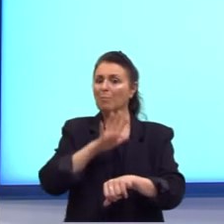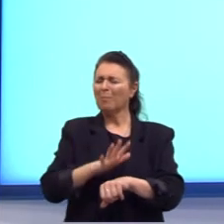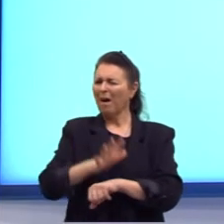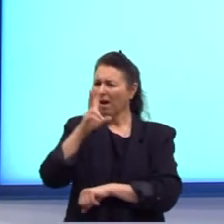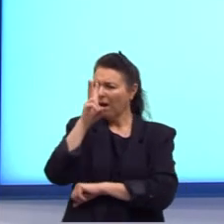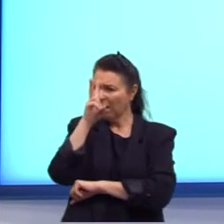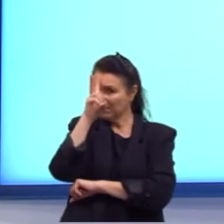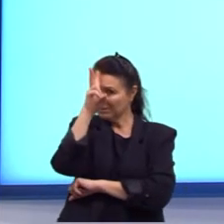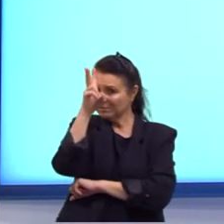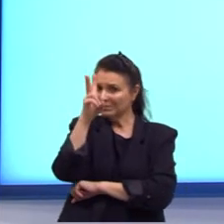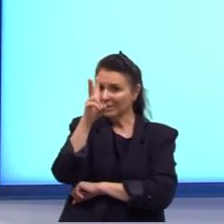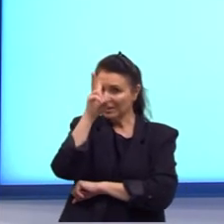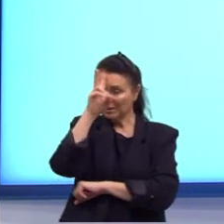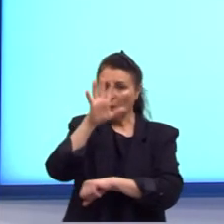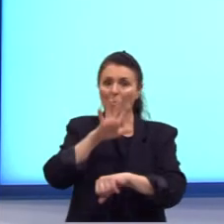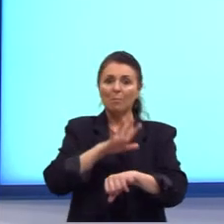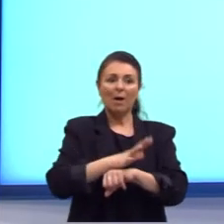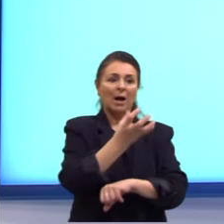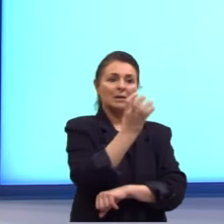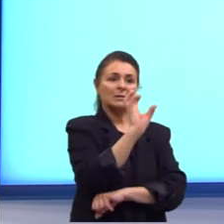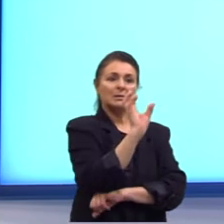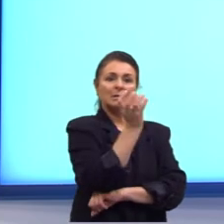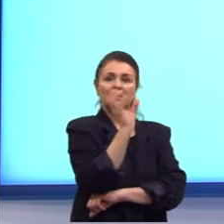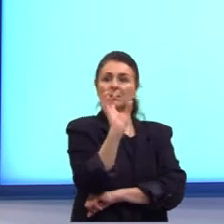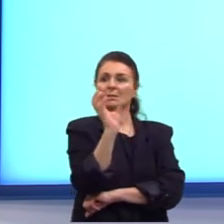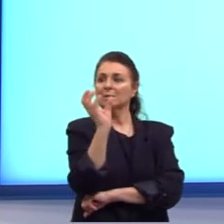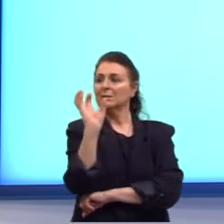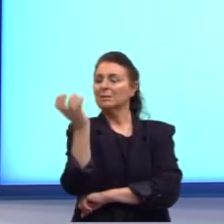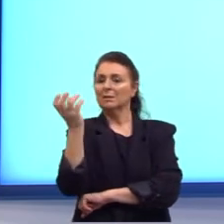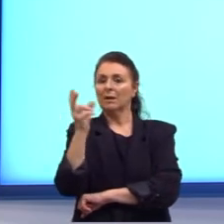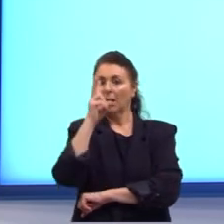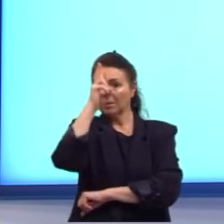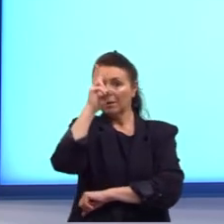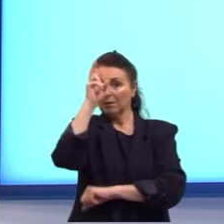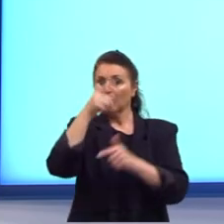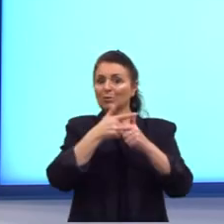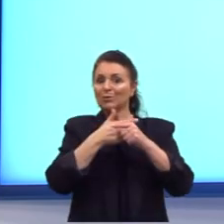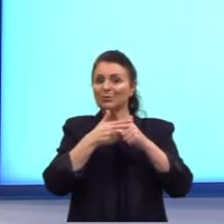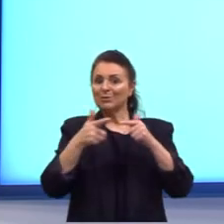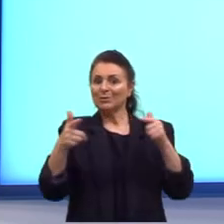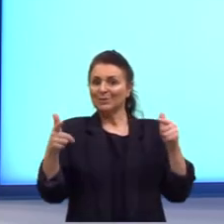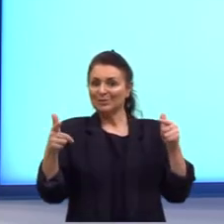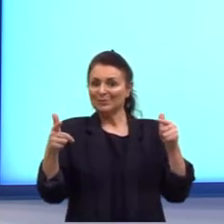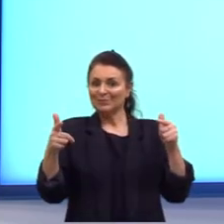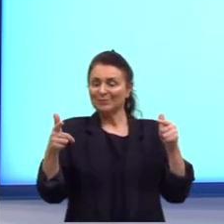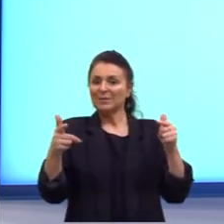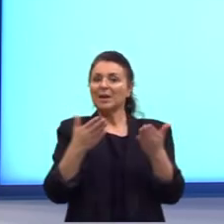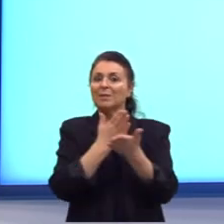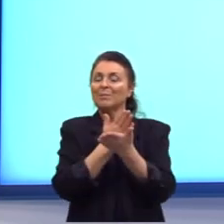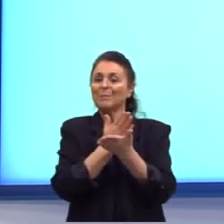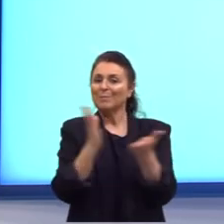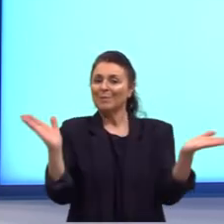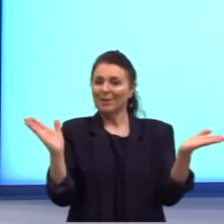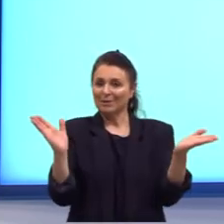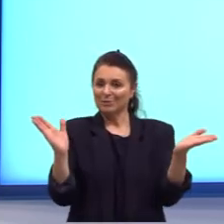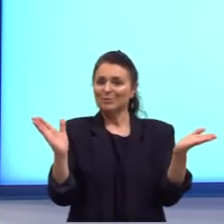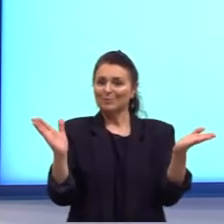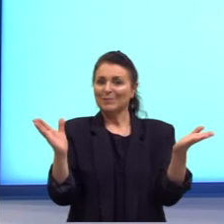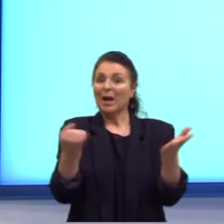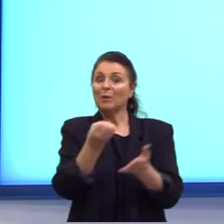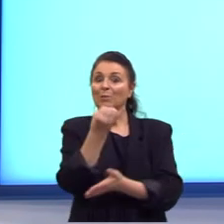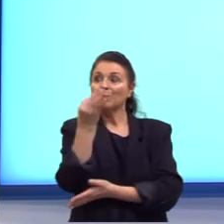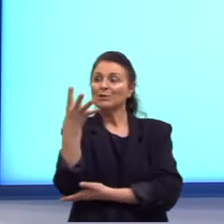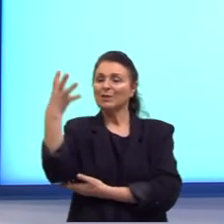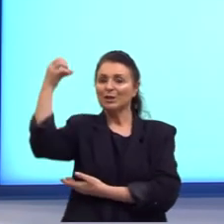tensão a gente é mais lâmpadas a gente tá colocando mais essa atenção vai ter que se dividir E aí a gente perde a luminosidade